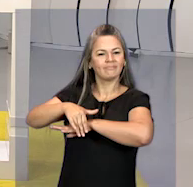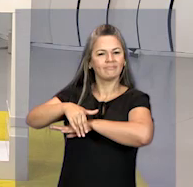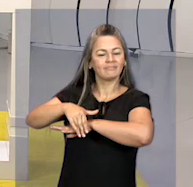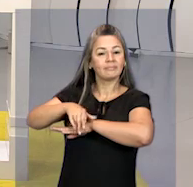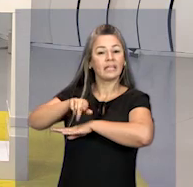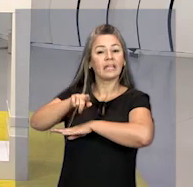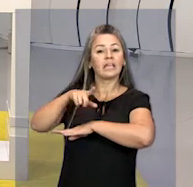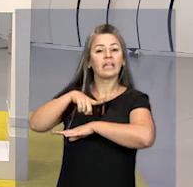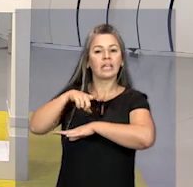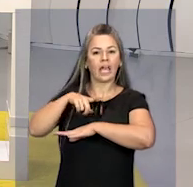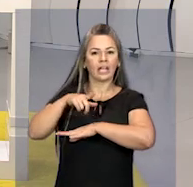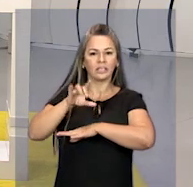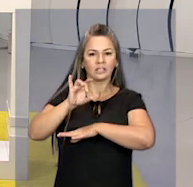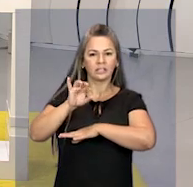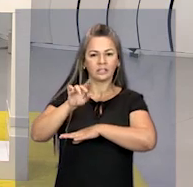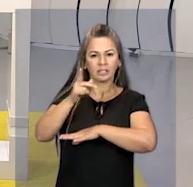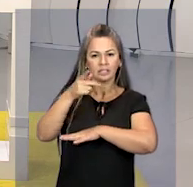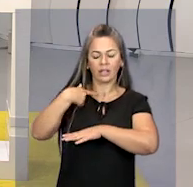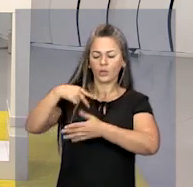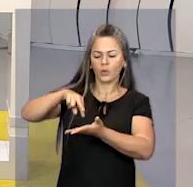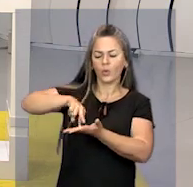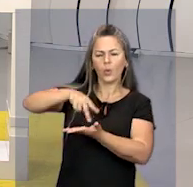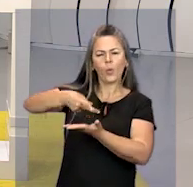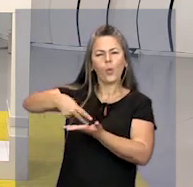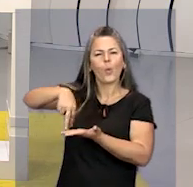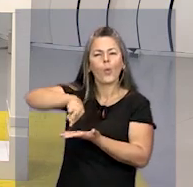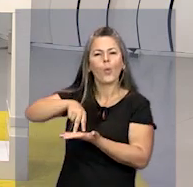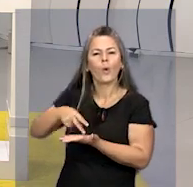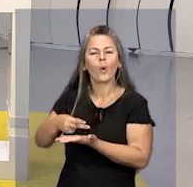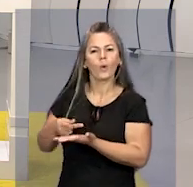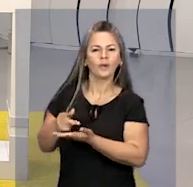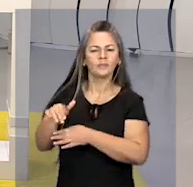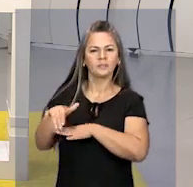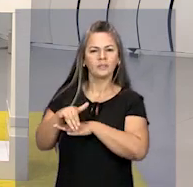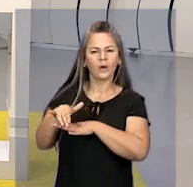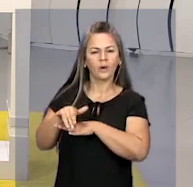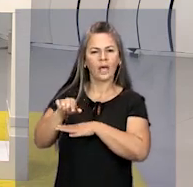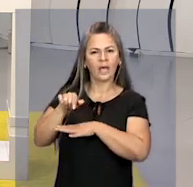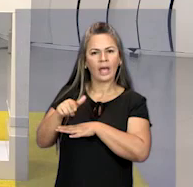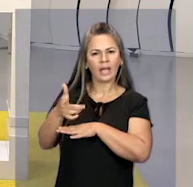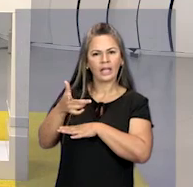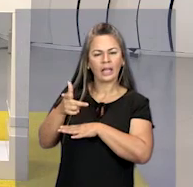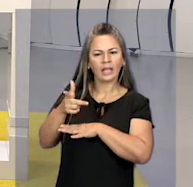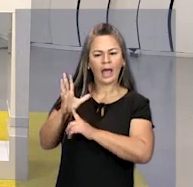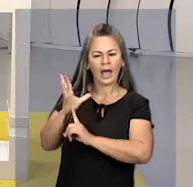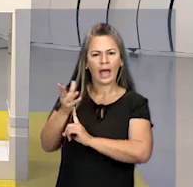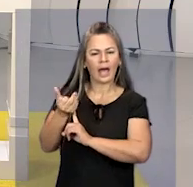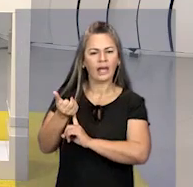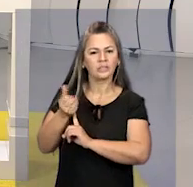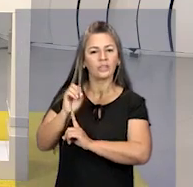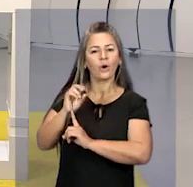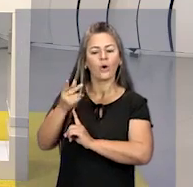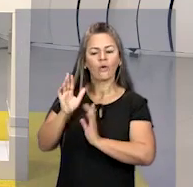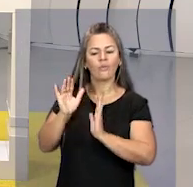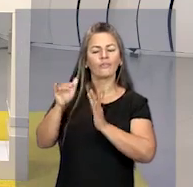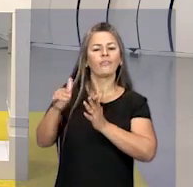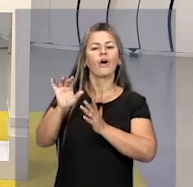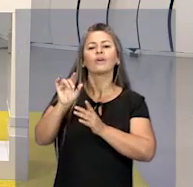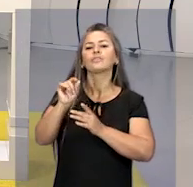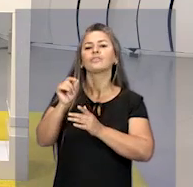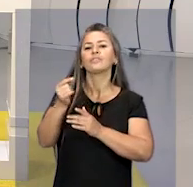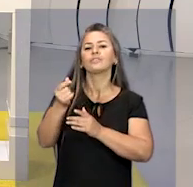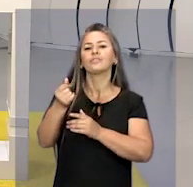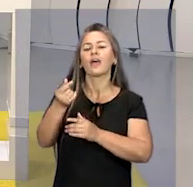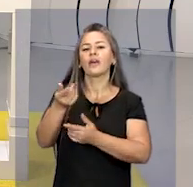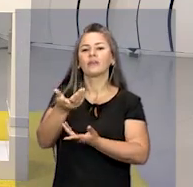ali de repente só por dinheiro, ele está ali de repente só pela arte, ou de fato ele dialoga com tudo aquilo que está acontecendo, ele dialoga